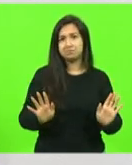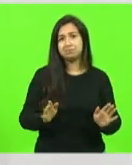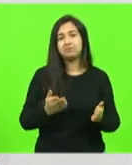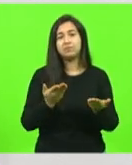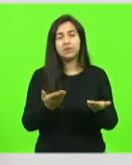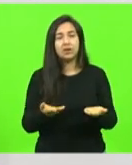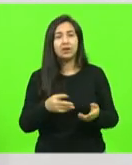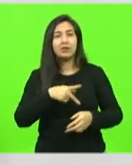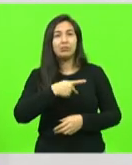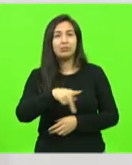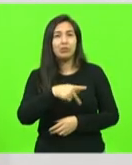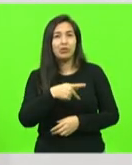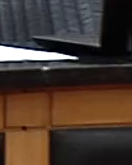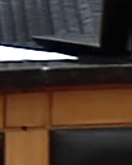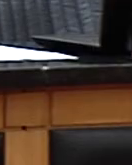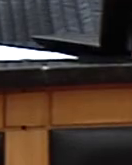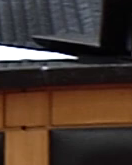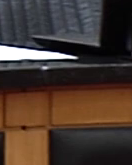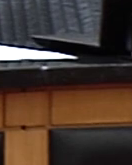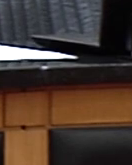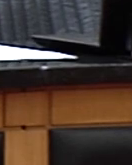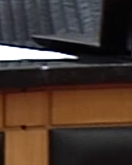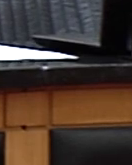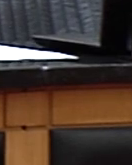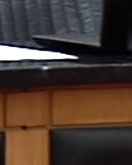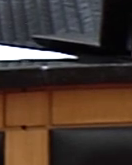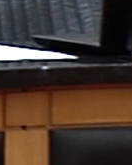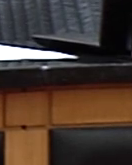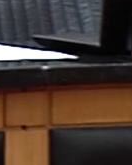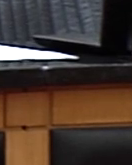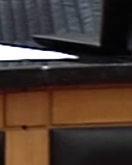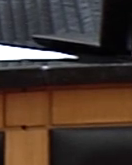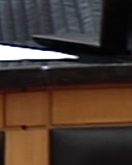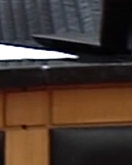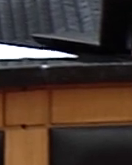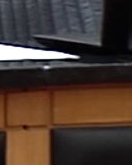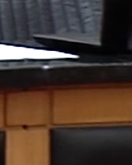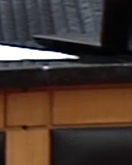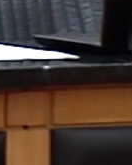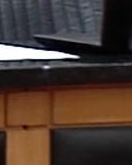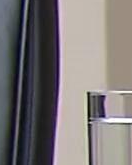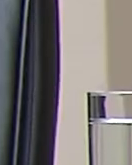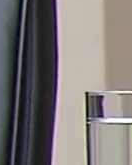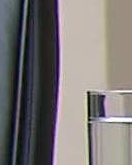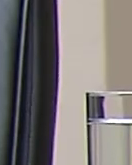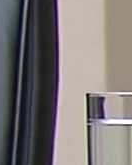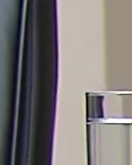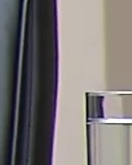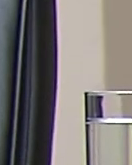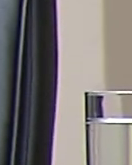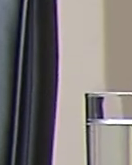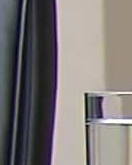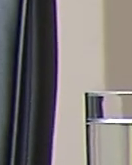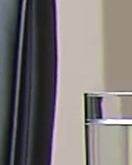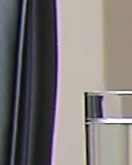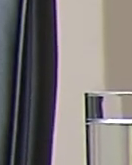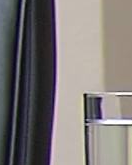a diferença nas nossas vidas, sim. O Dia do Professor é comemorado desde a década de 60. A data